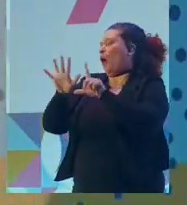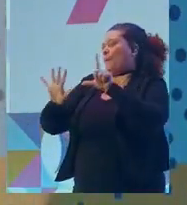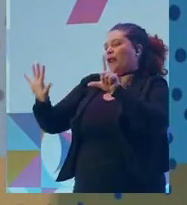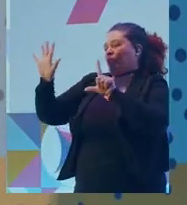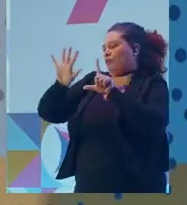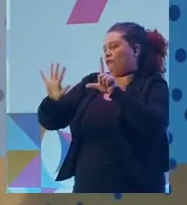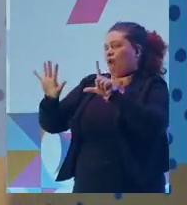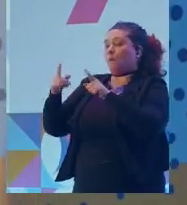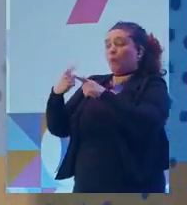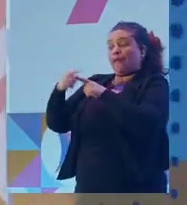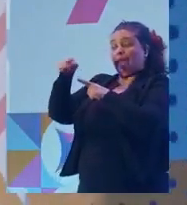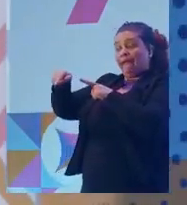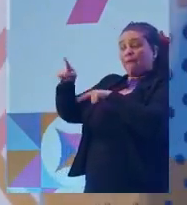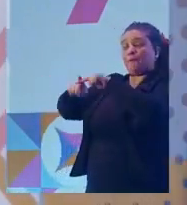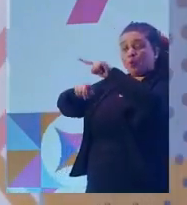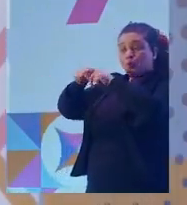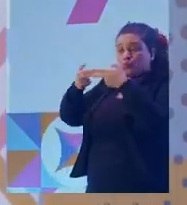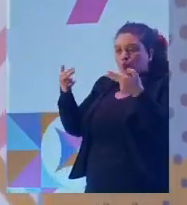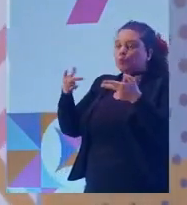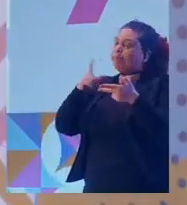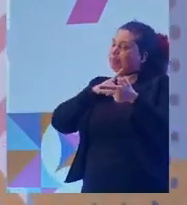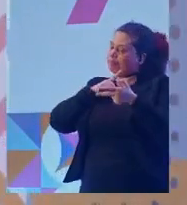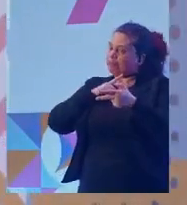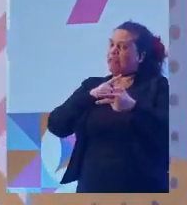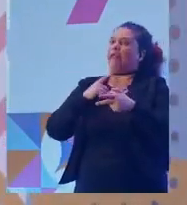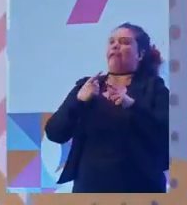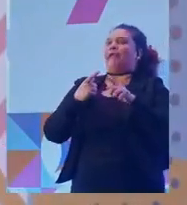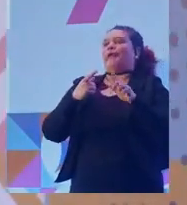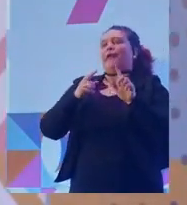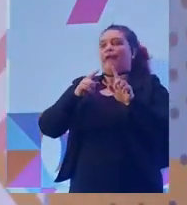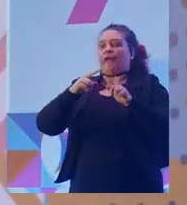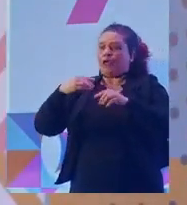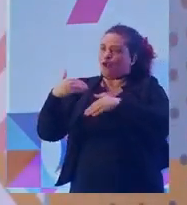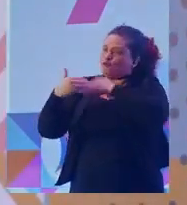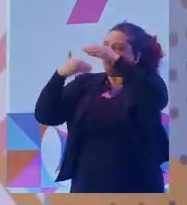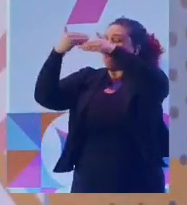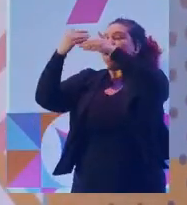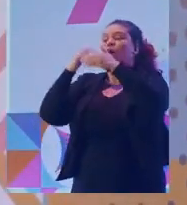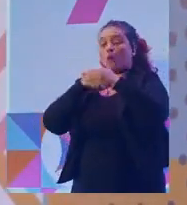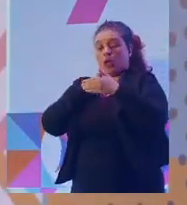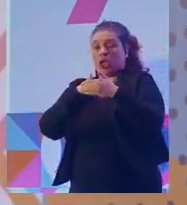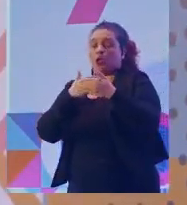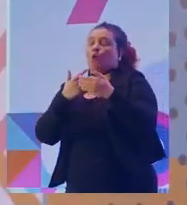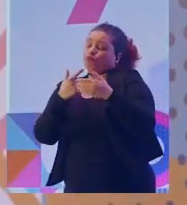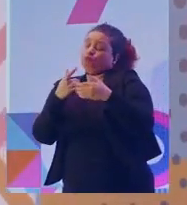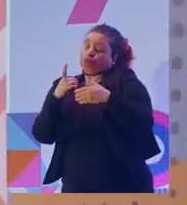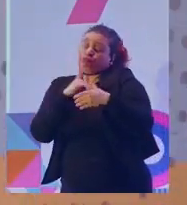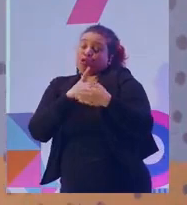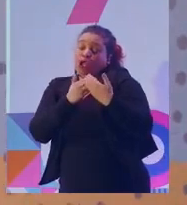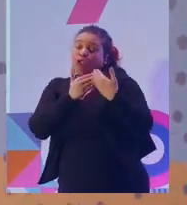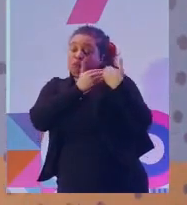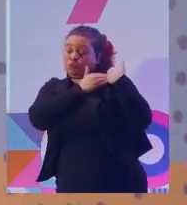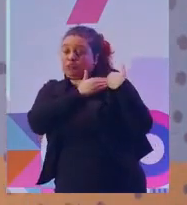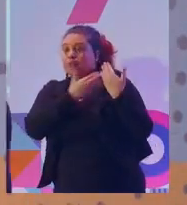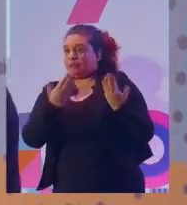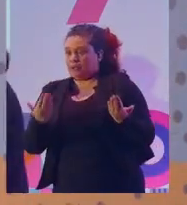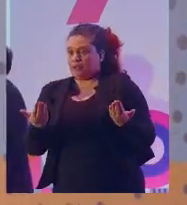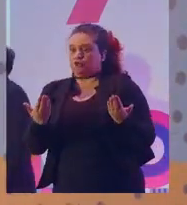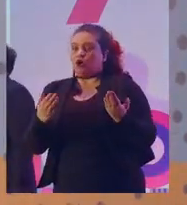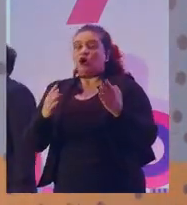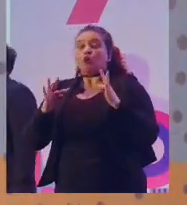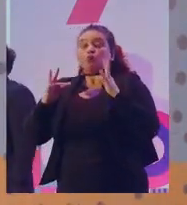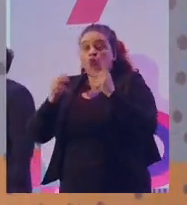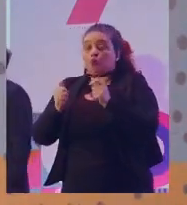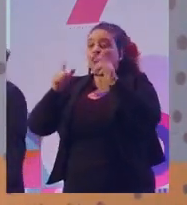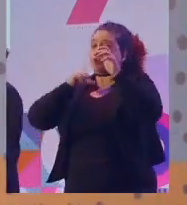produto. Tem uma evolução, eu preciso ser responsável, tem obsolescência. Então, todos os componentes de um